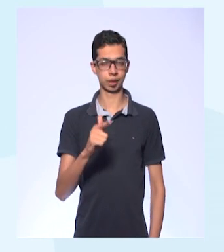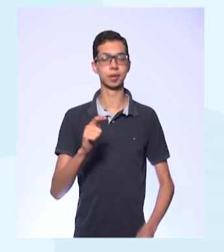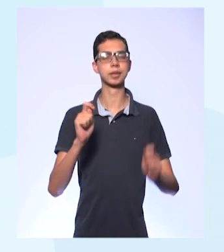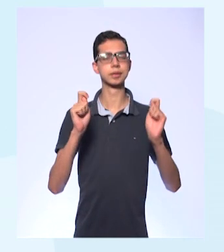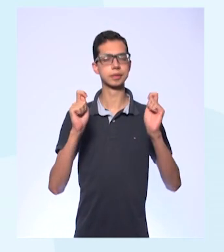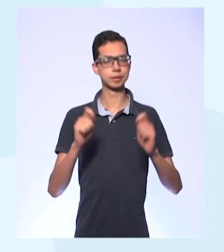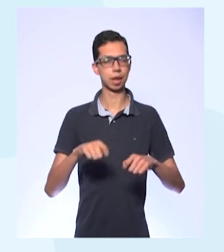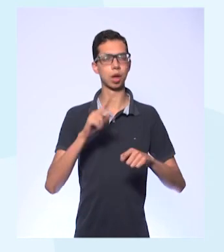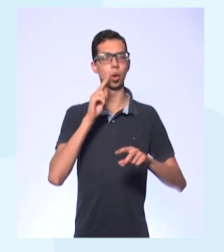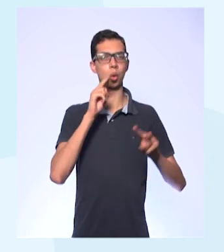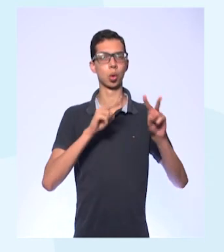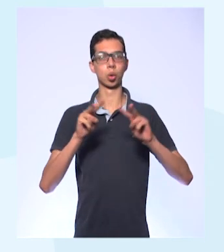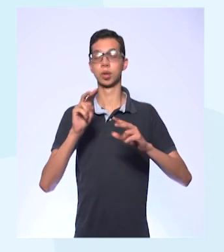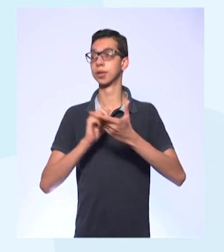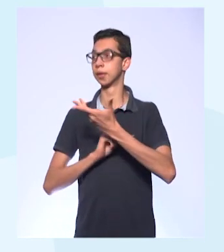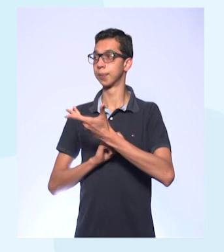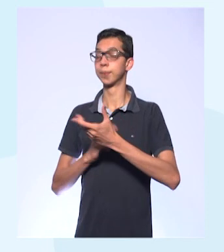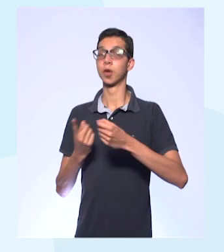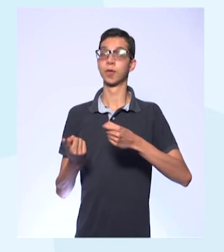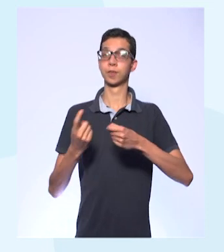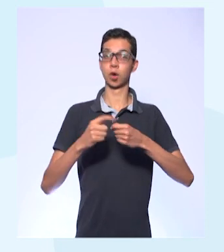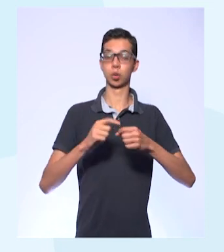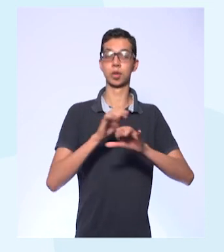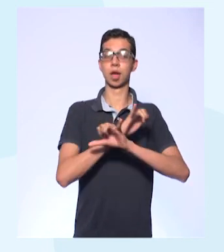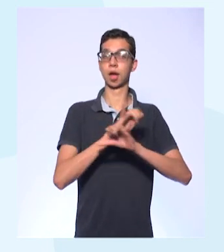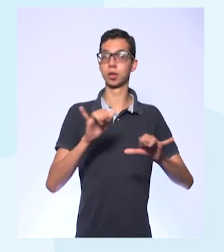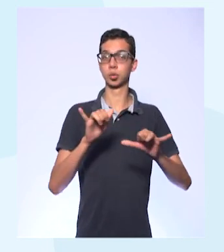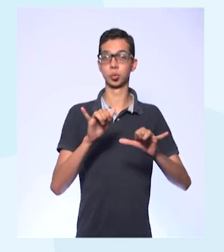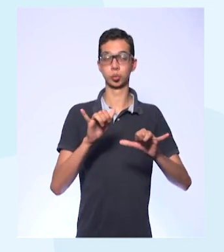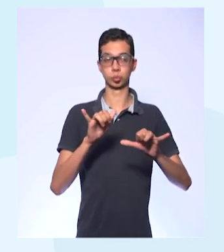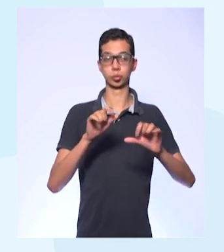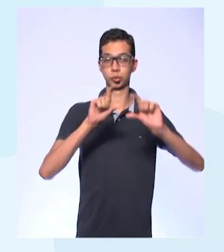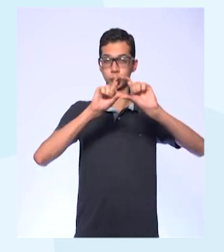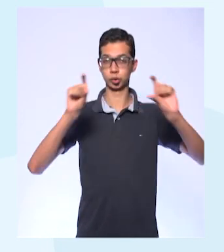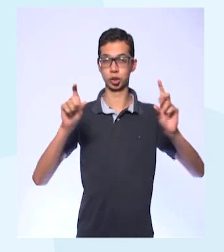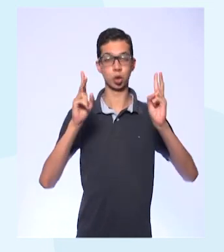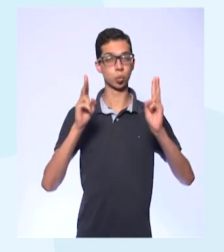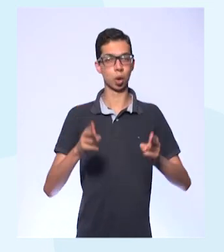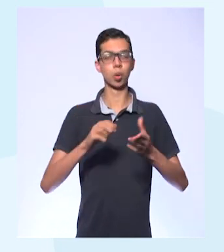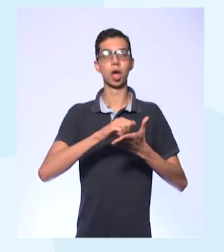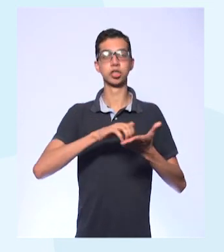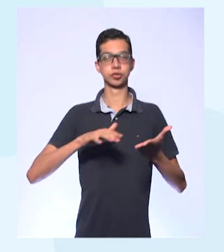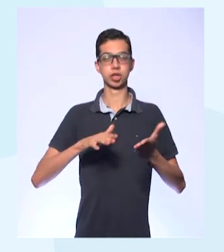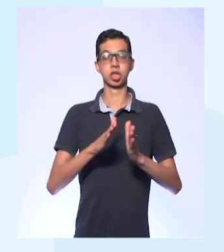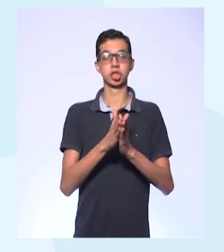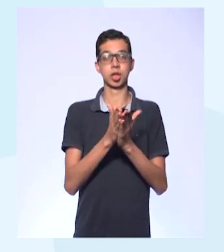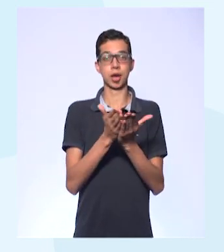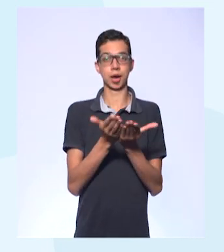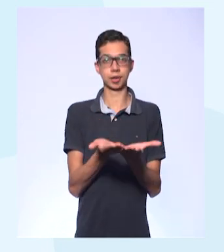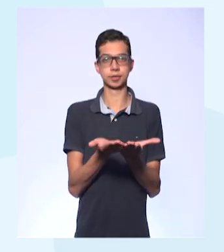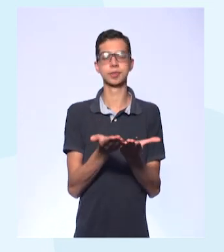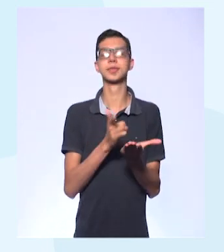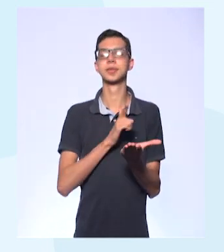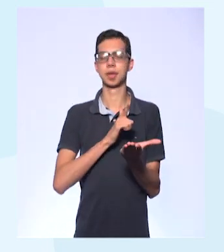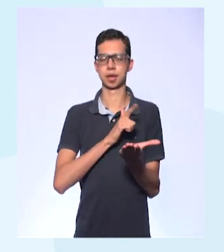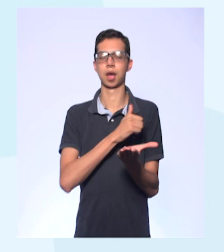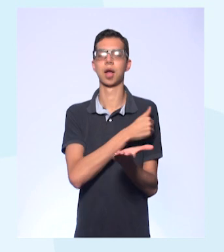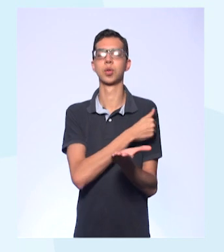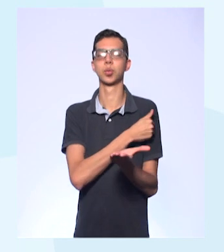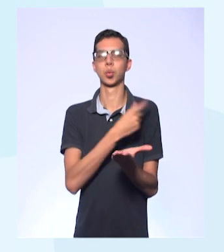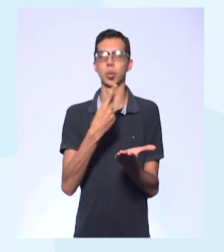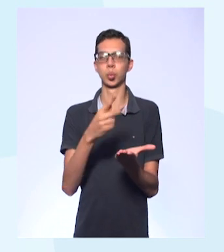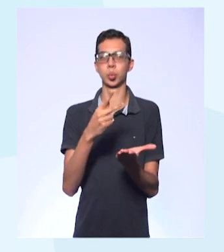vou voltar ali para vocês verem que o enunciado é o mesmo. Essa atividade está no caderno do aluno de vocês, o